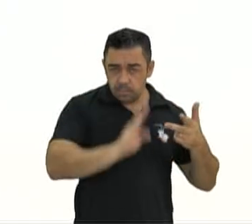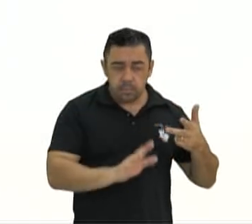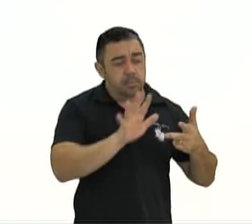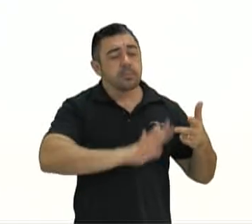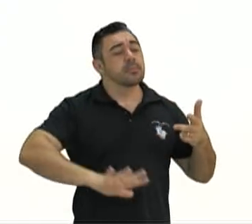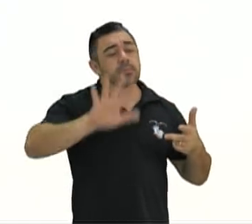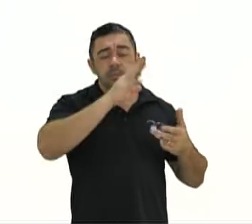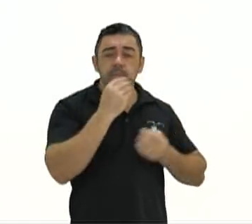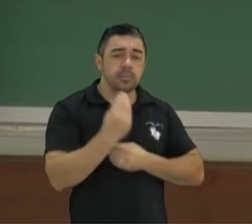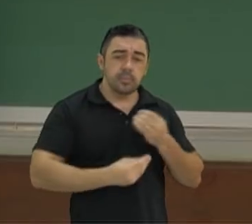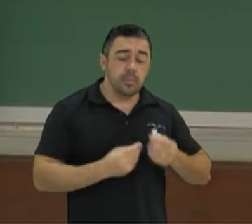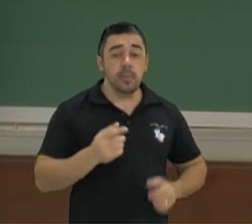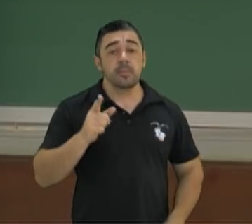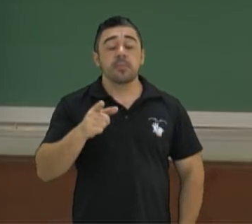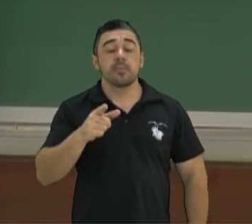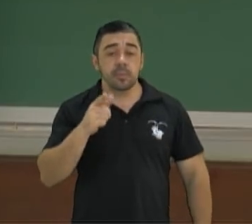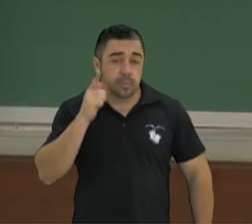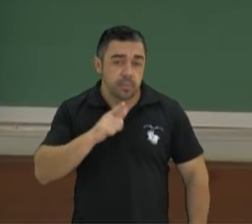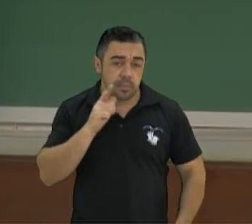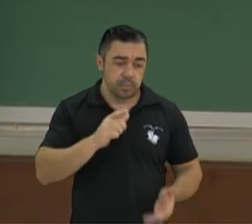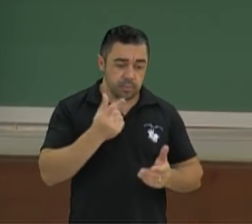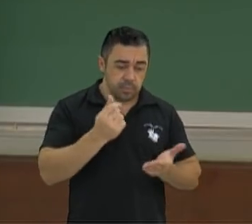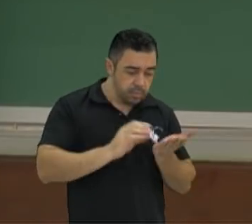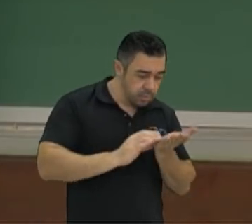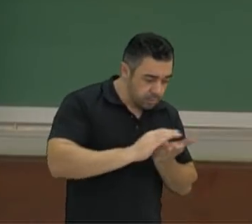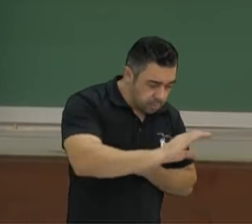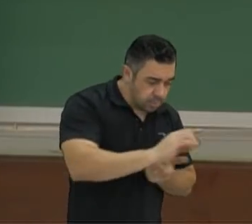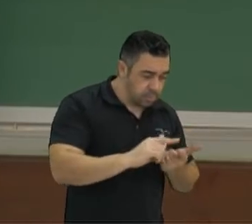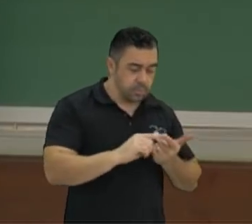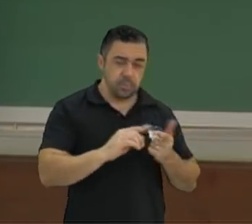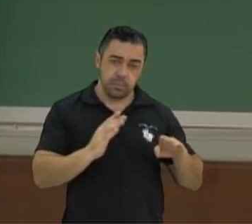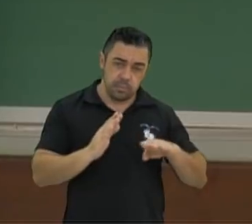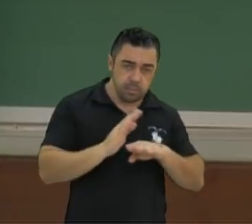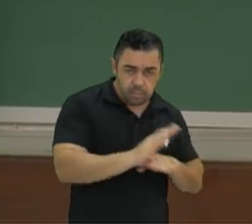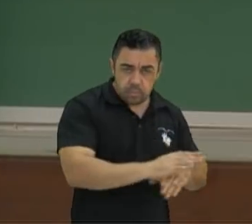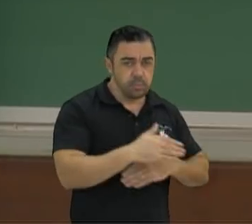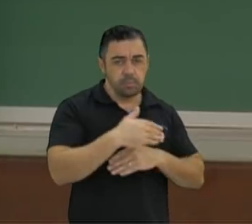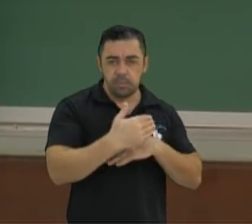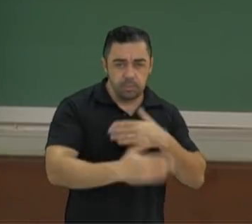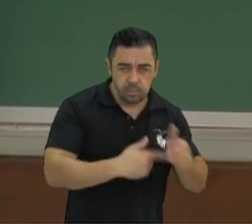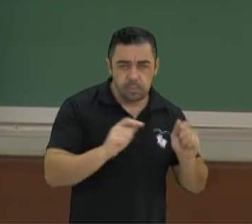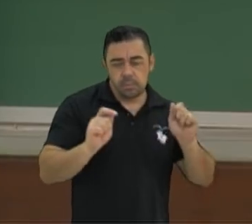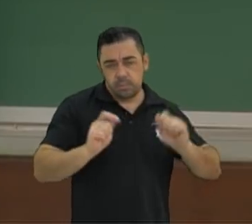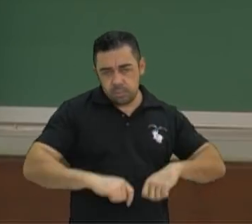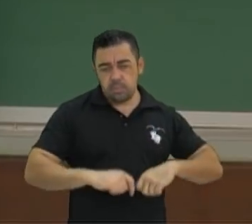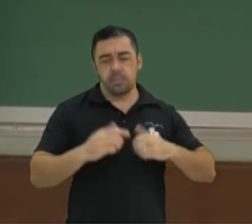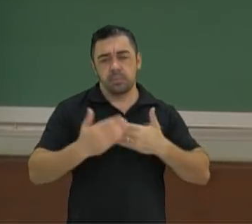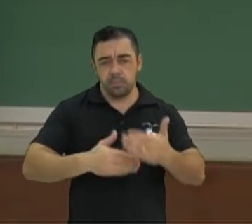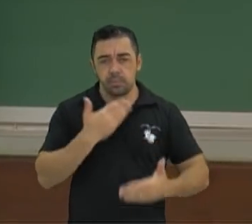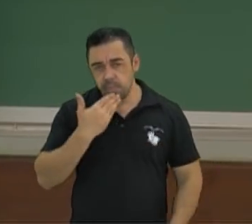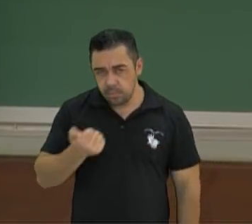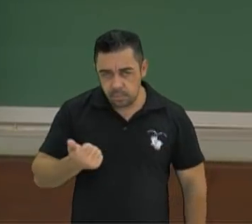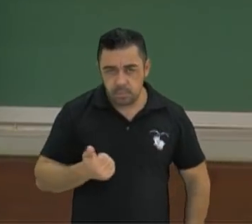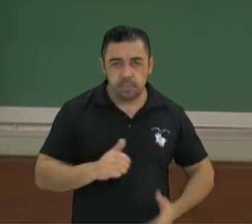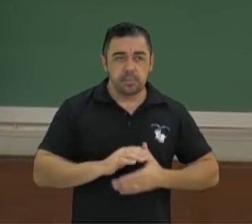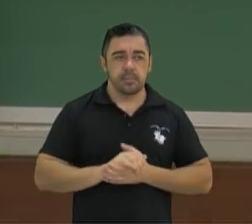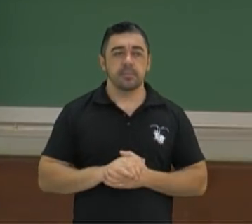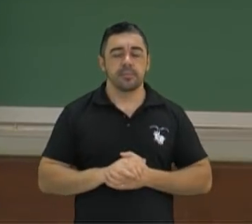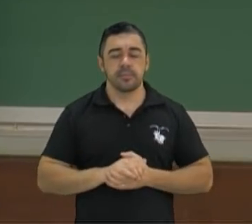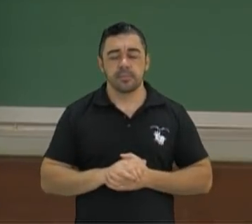esse estado tenha mais recursos, tenha mais ajuda e possa se desenvolver melhor.